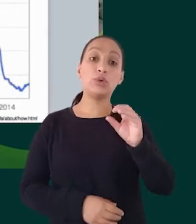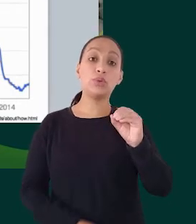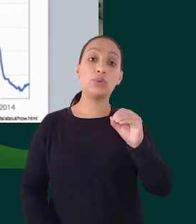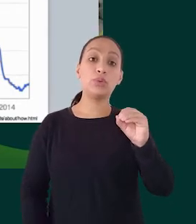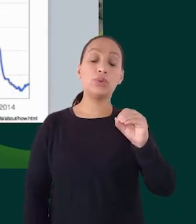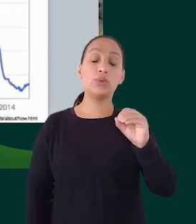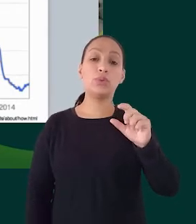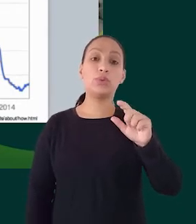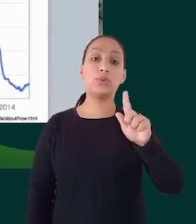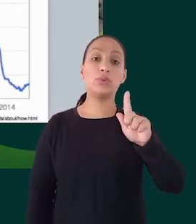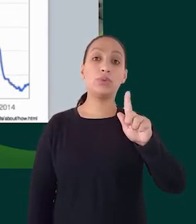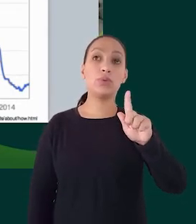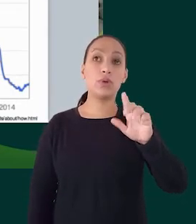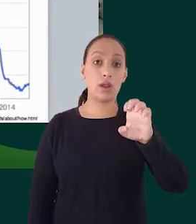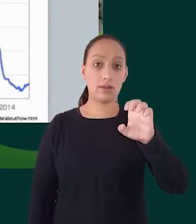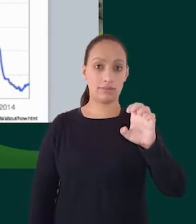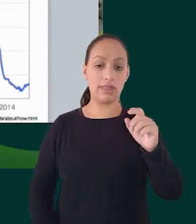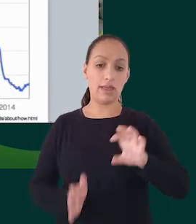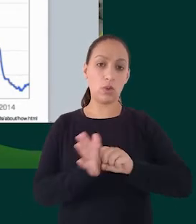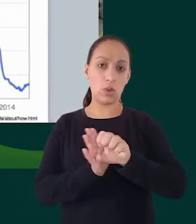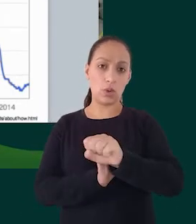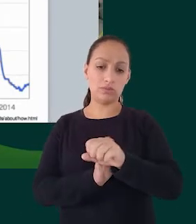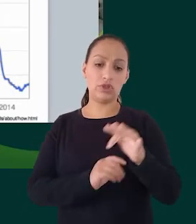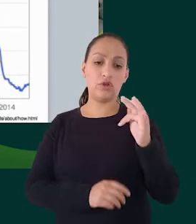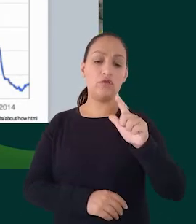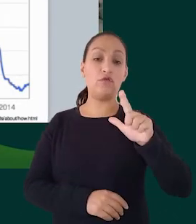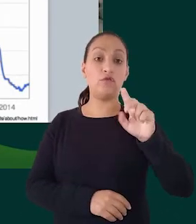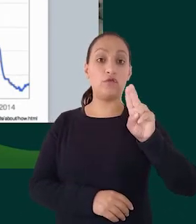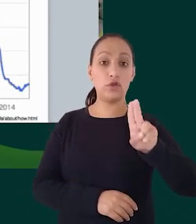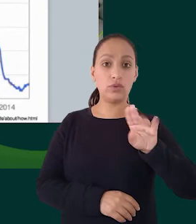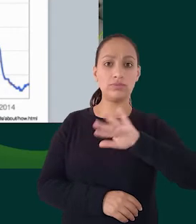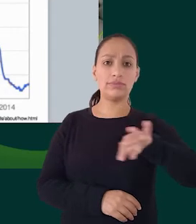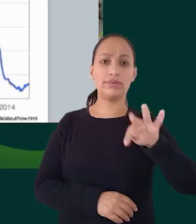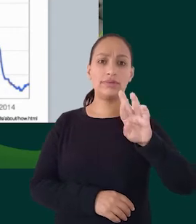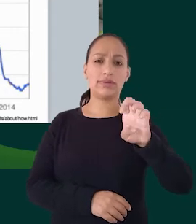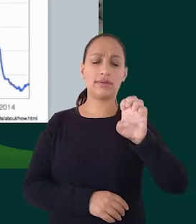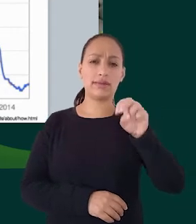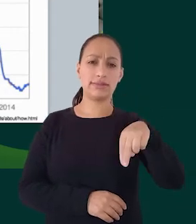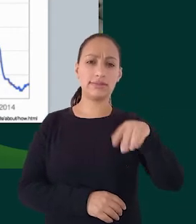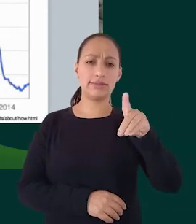O Google Flu Trends era uma ferramenta, tá?